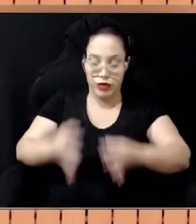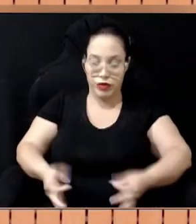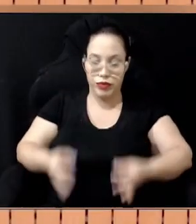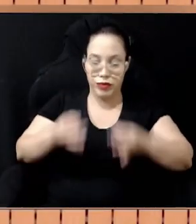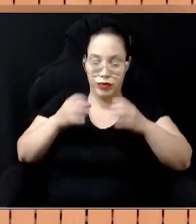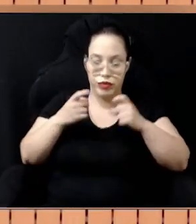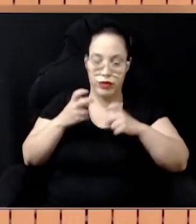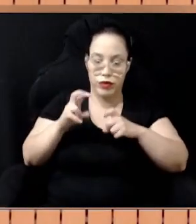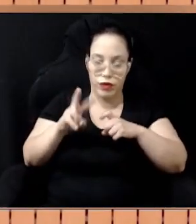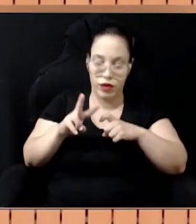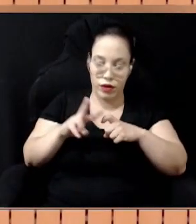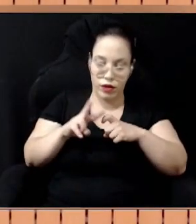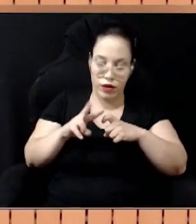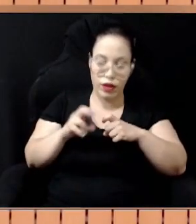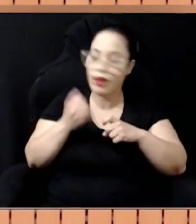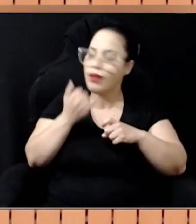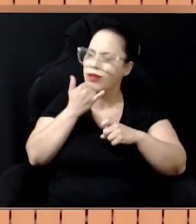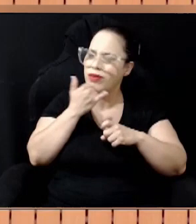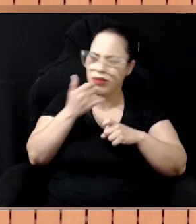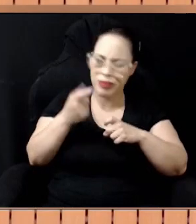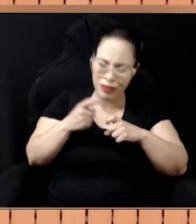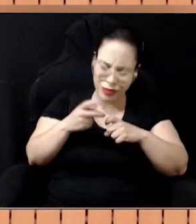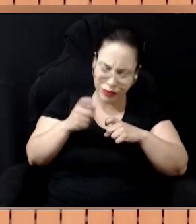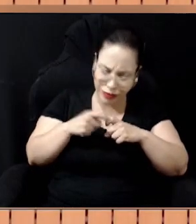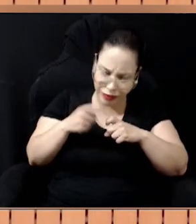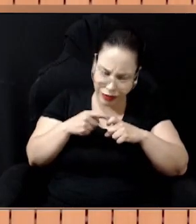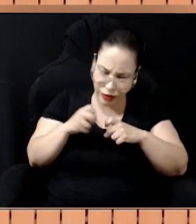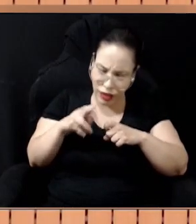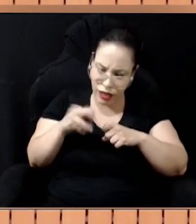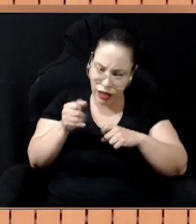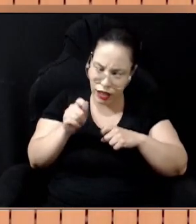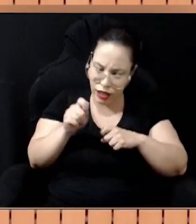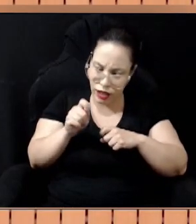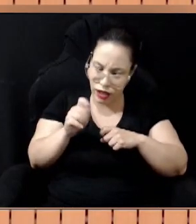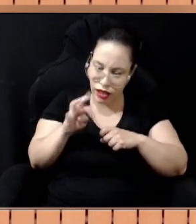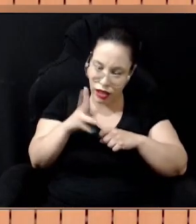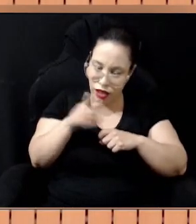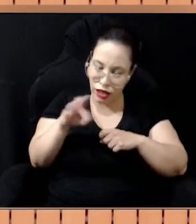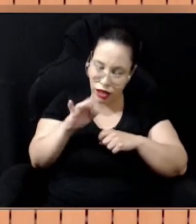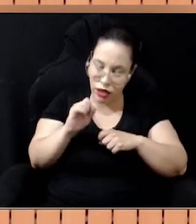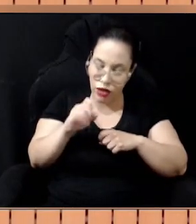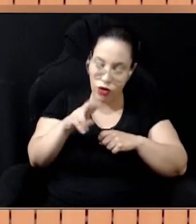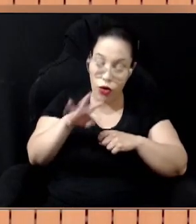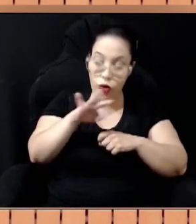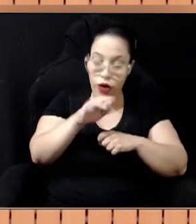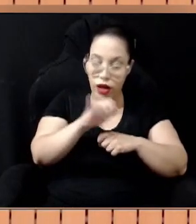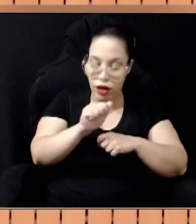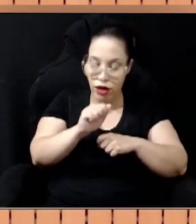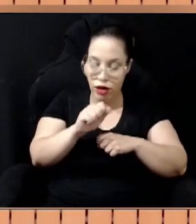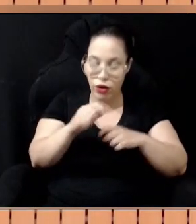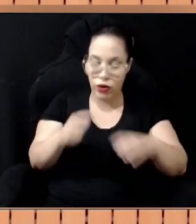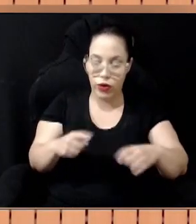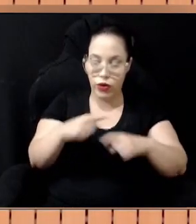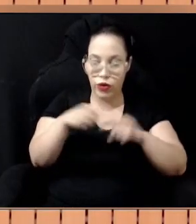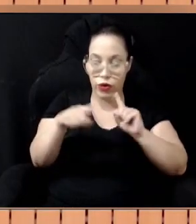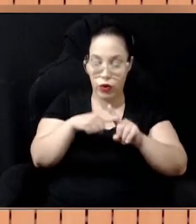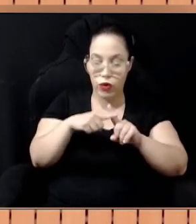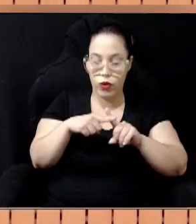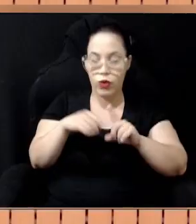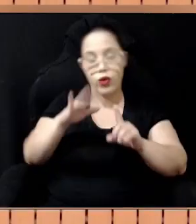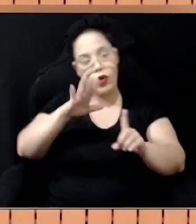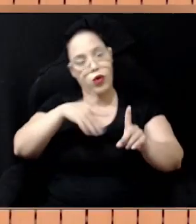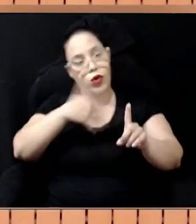oncologista Clínico do Hospital Santa Teresa de Campinas e do Hospital Vera Cruz e é isso que me emociona hoje olhar para essa